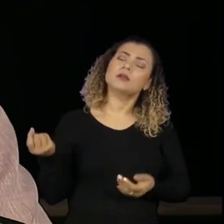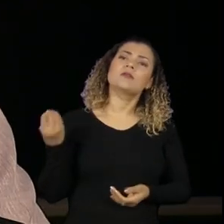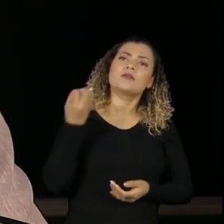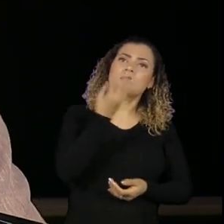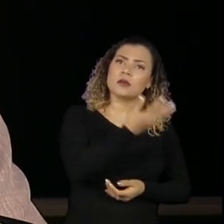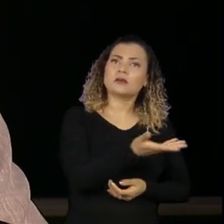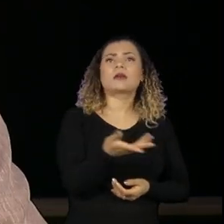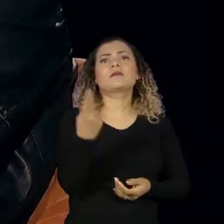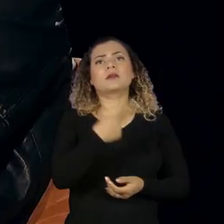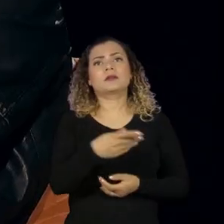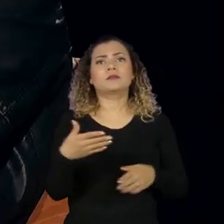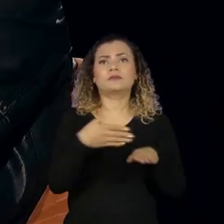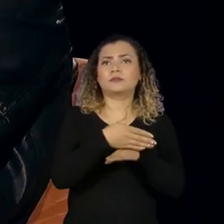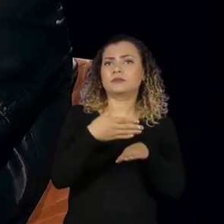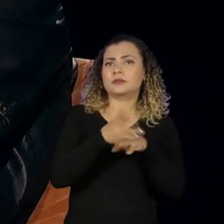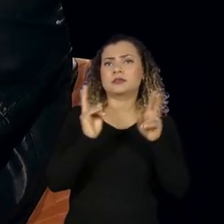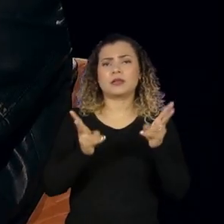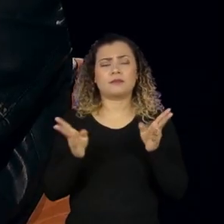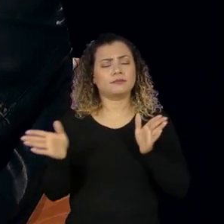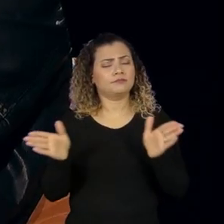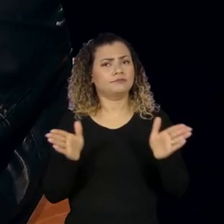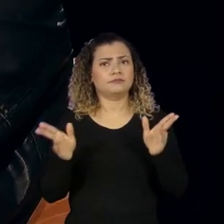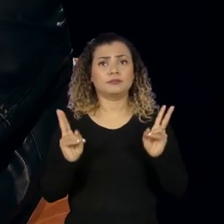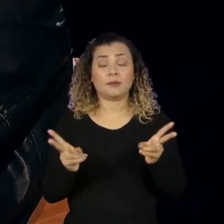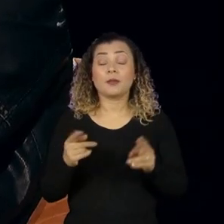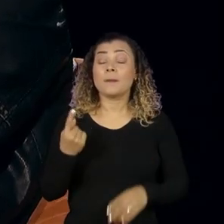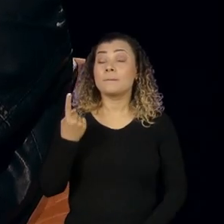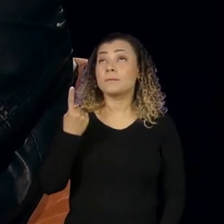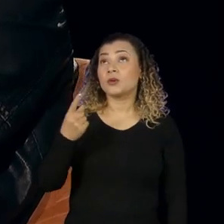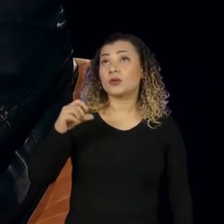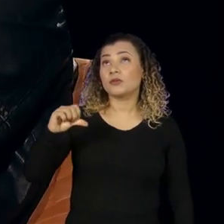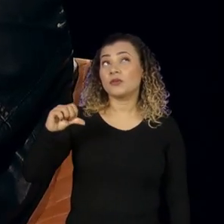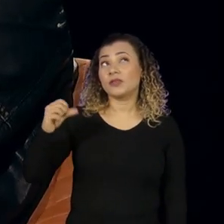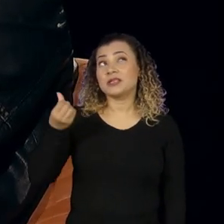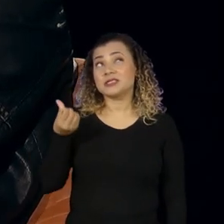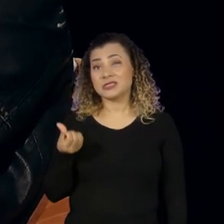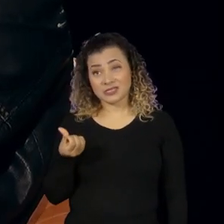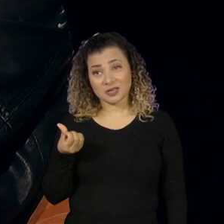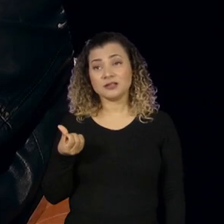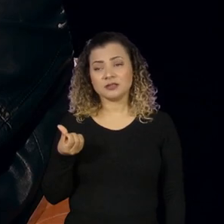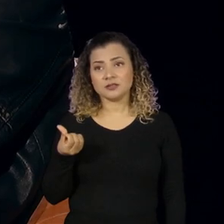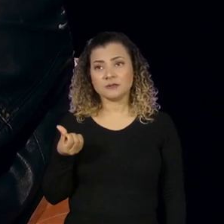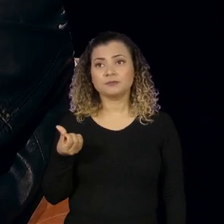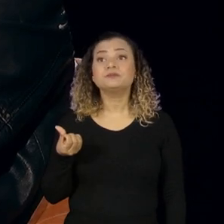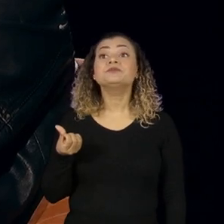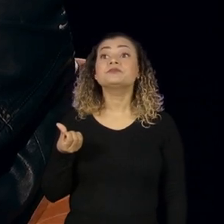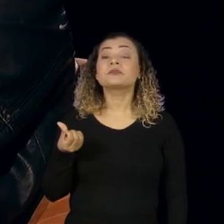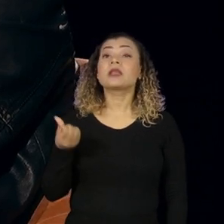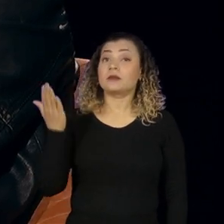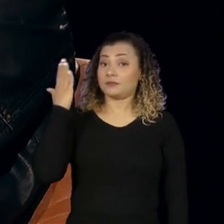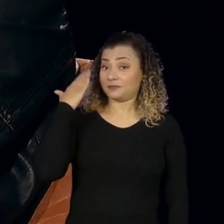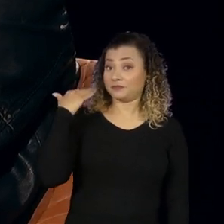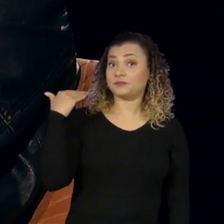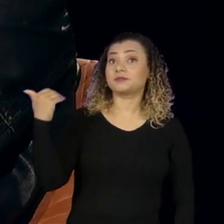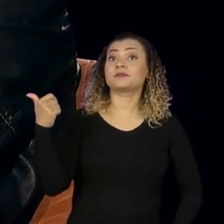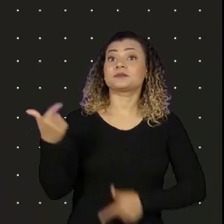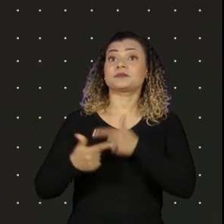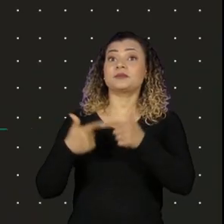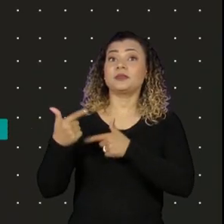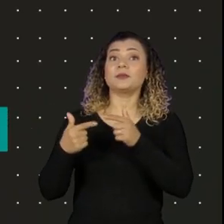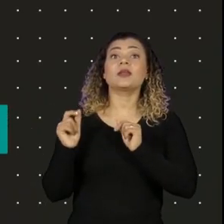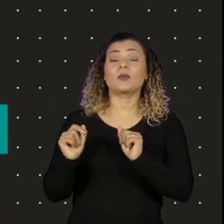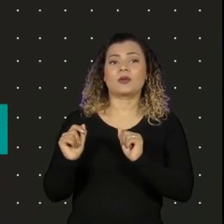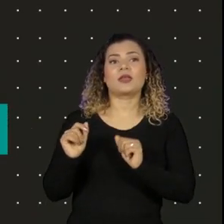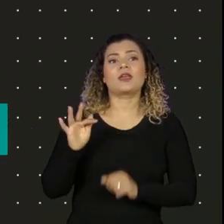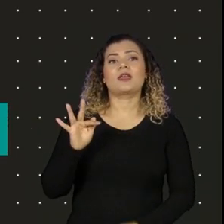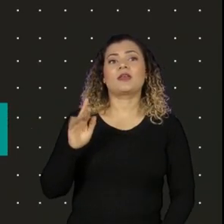de vir e tal. Aí, em 96, o Fauzi me chamou para trabalhar, fazer Frida Kahlo aqui